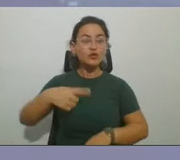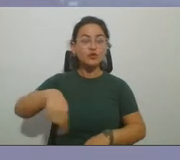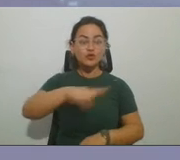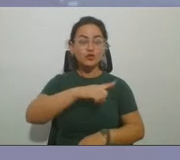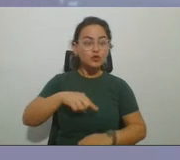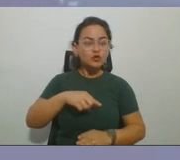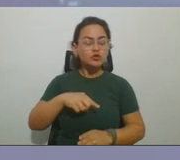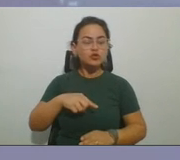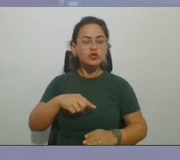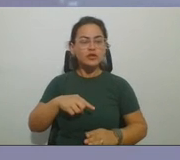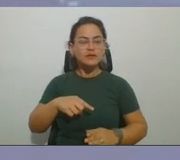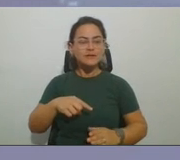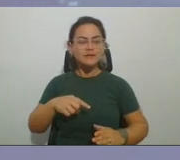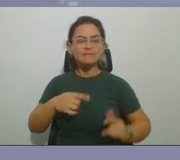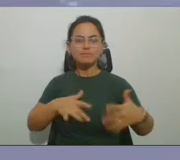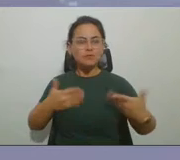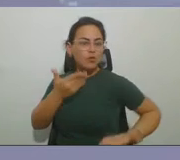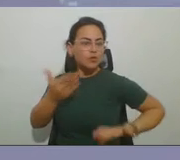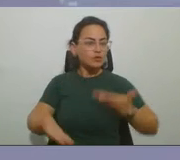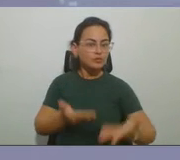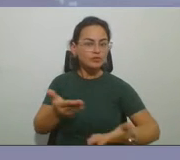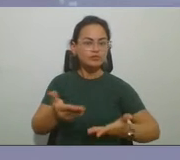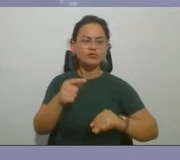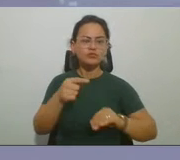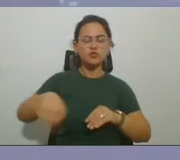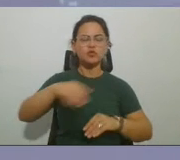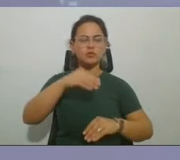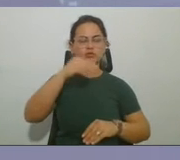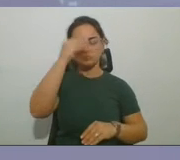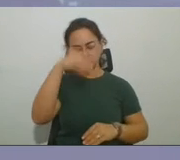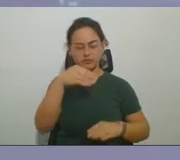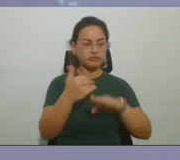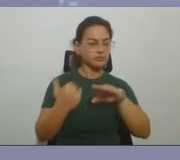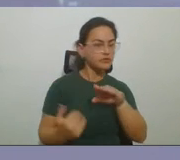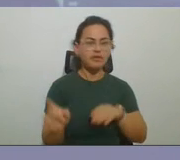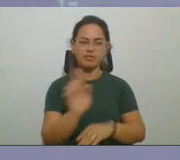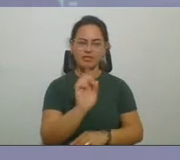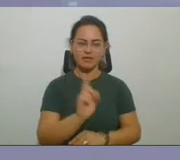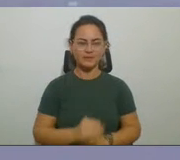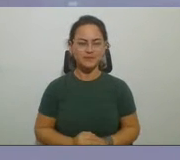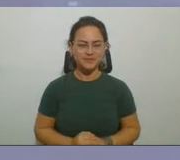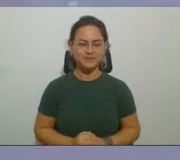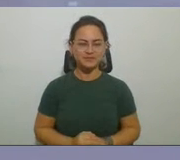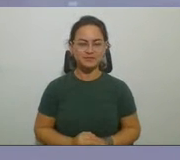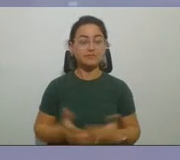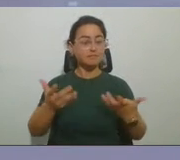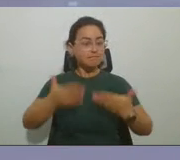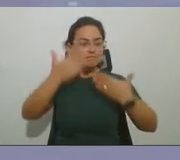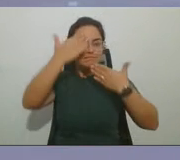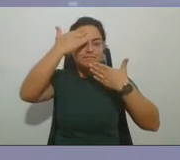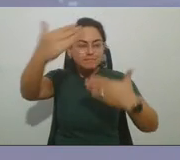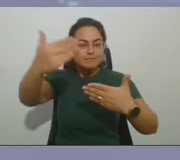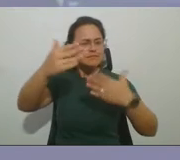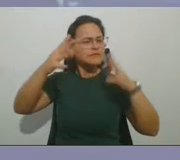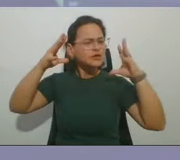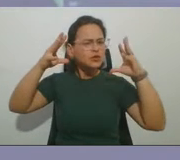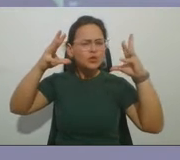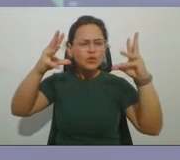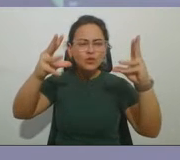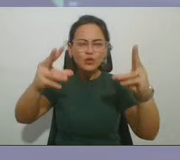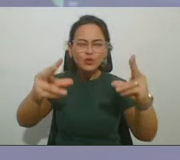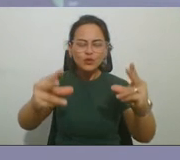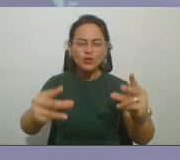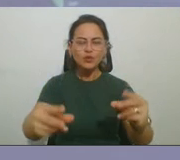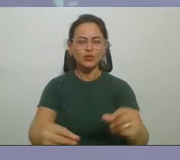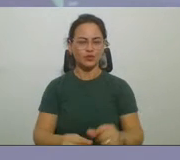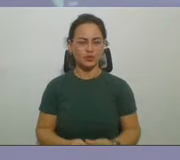subordinada. Antes de terminar minha fala, quero agradecer profundamente a todos e a todas que